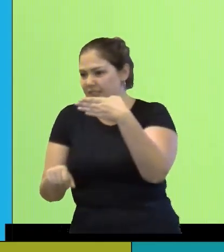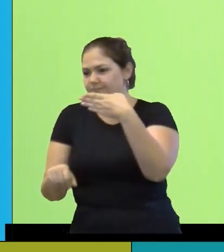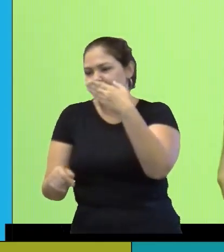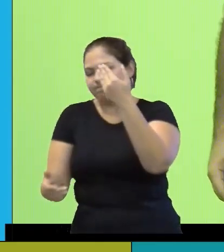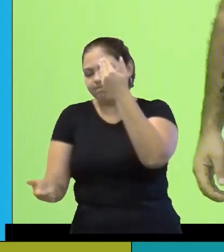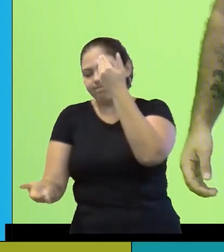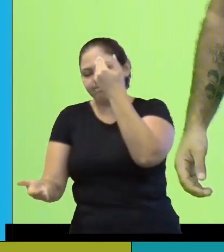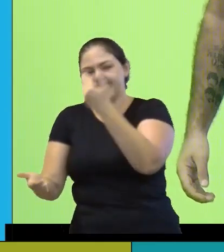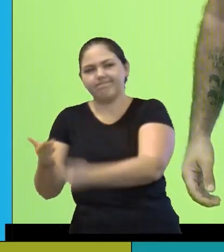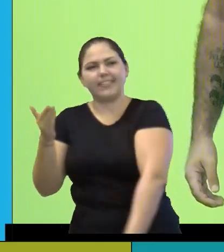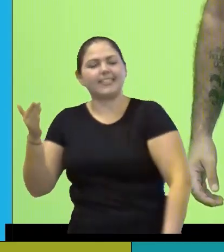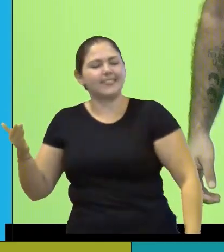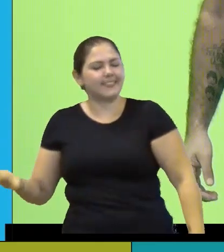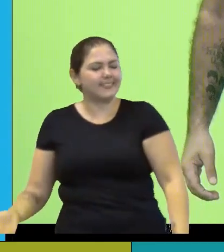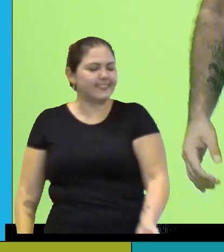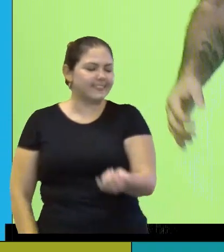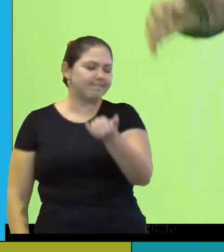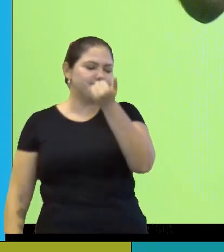suas vidas?